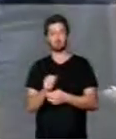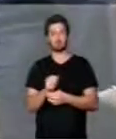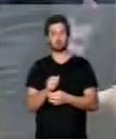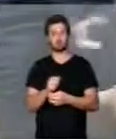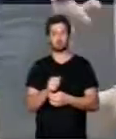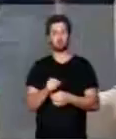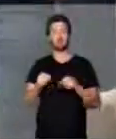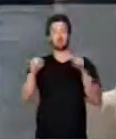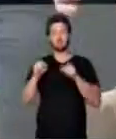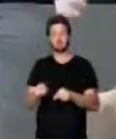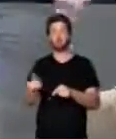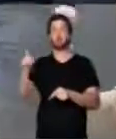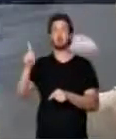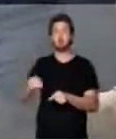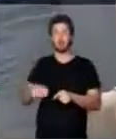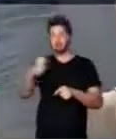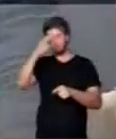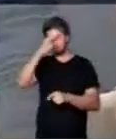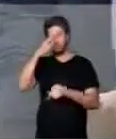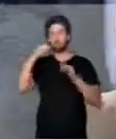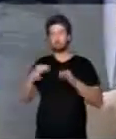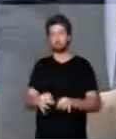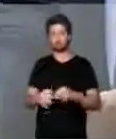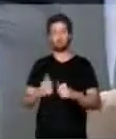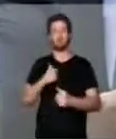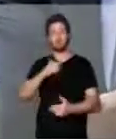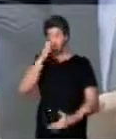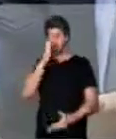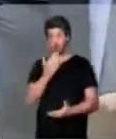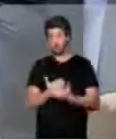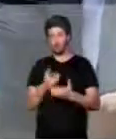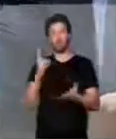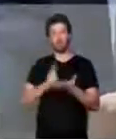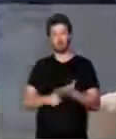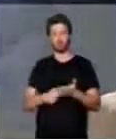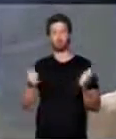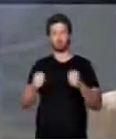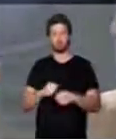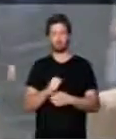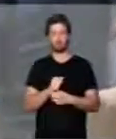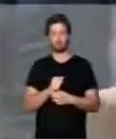Isto é algo absolutamente sensato, acredito que daria um acordo. Deputado Irã, com a palavra.